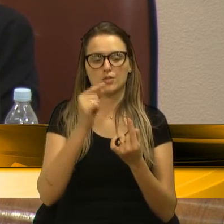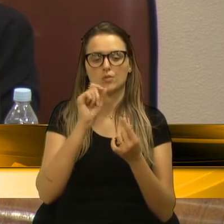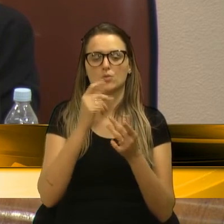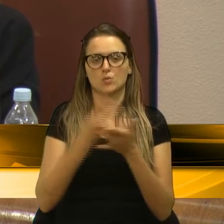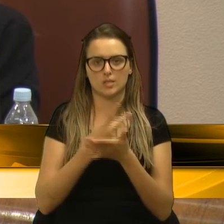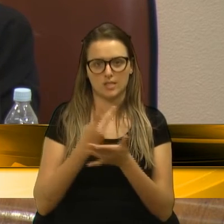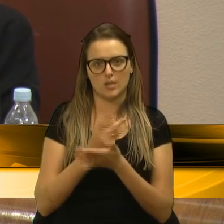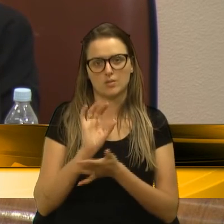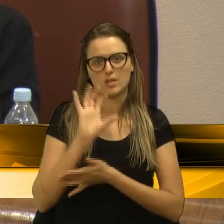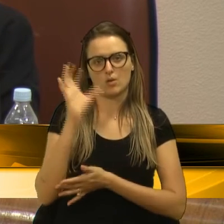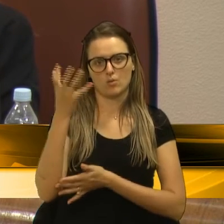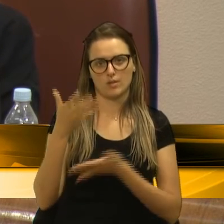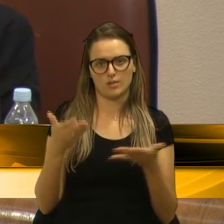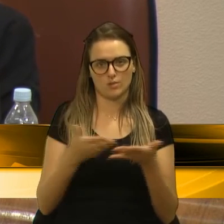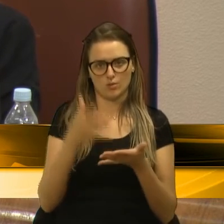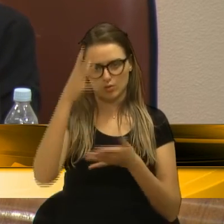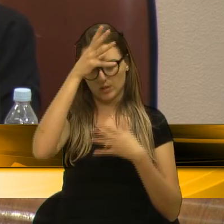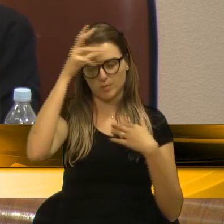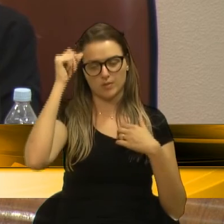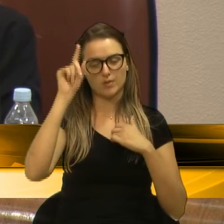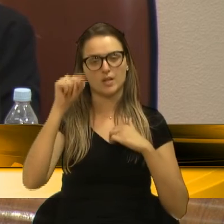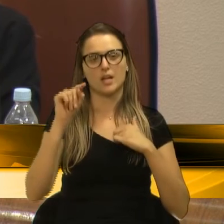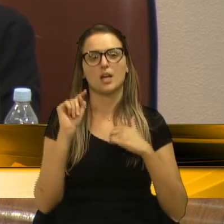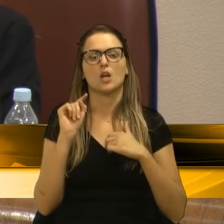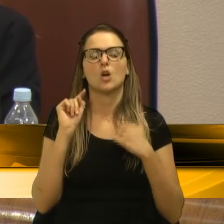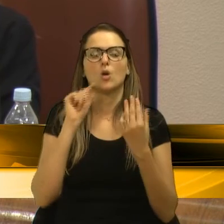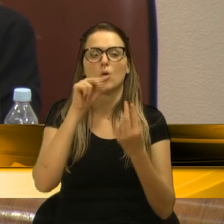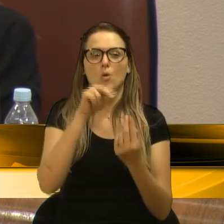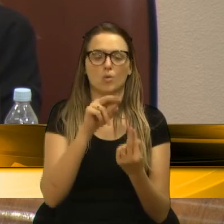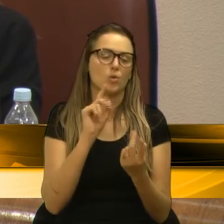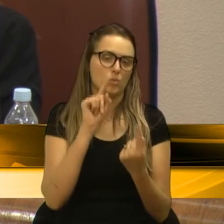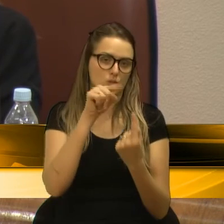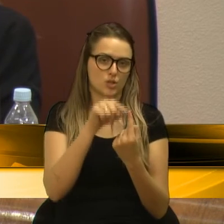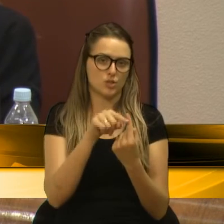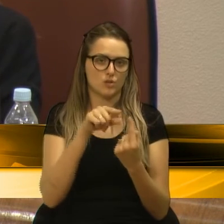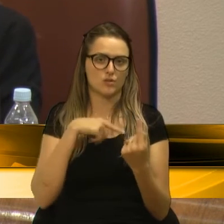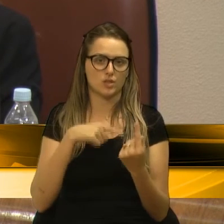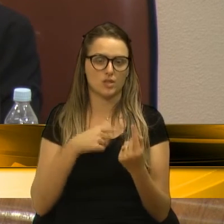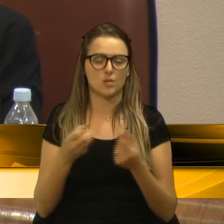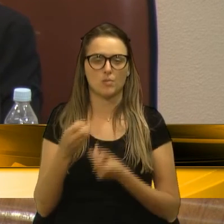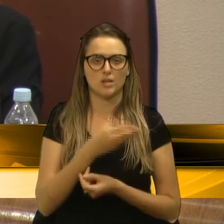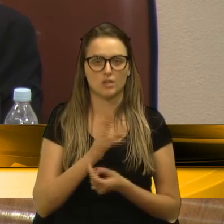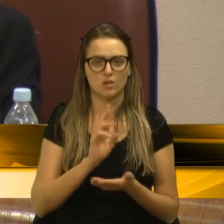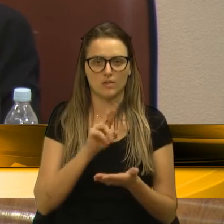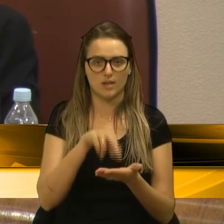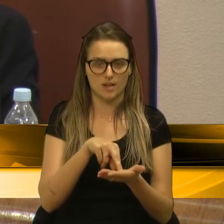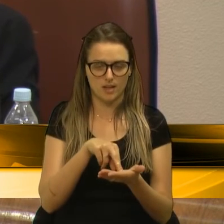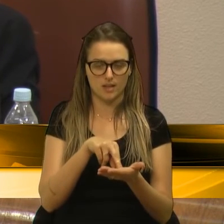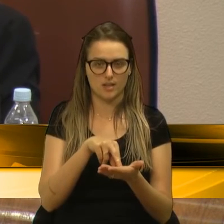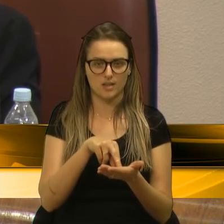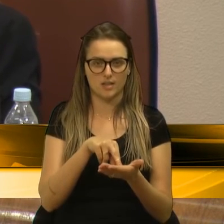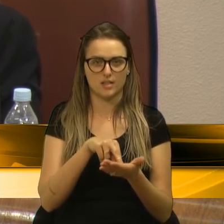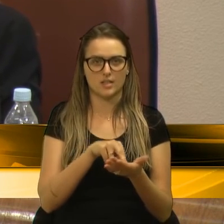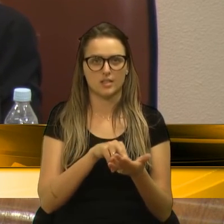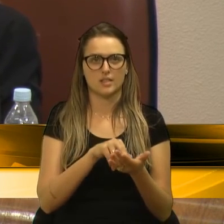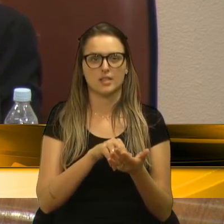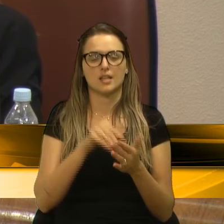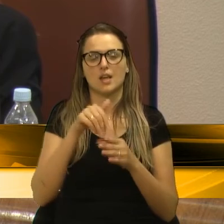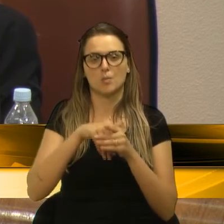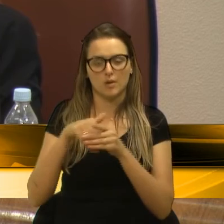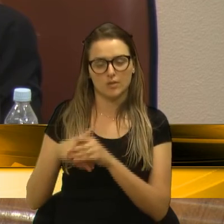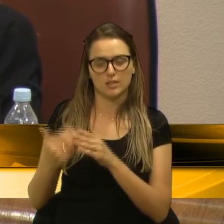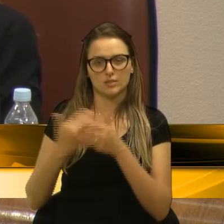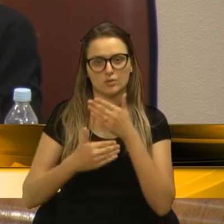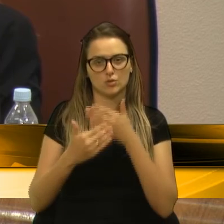irregularidades, o que será objeto de reanálise oportunamente no voto ao colegiado por hora